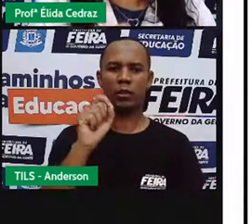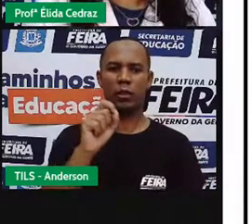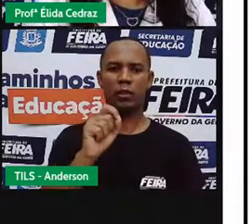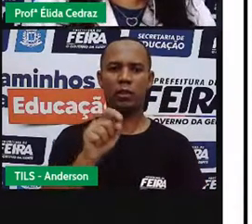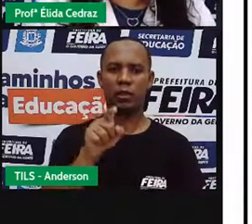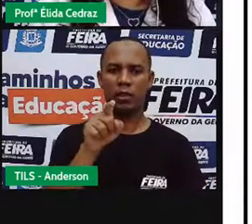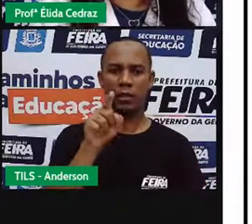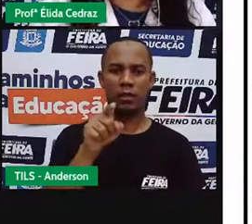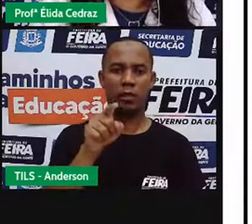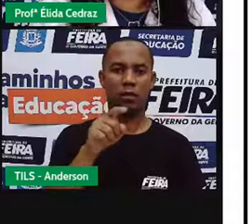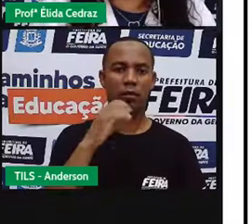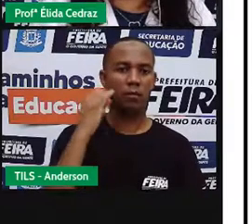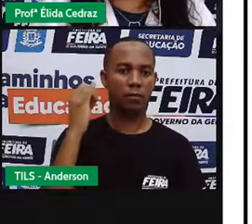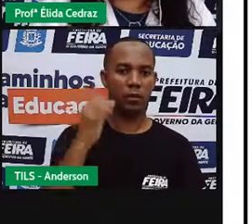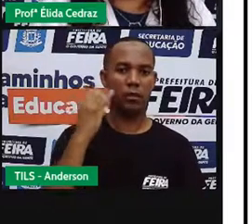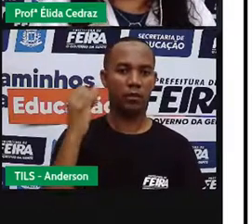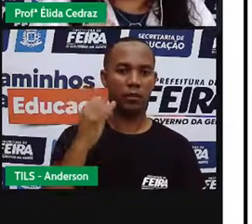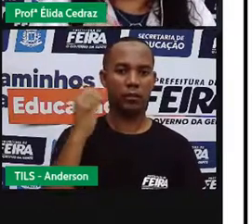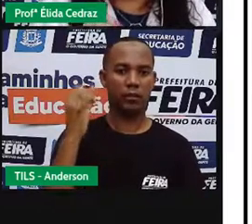Esse fato é muito